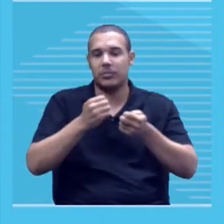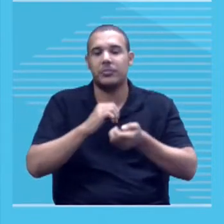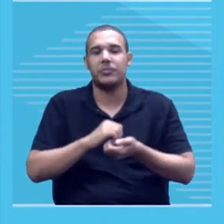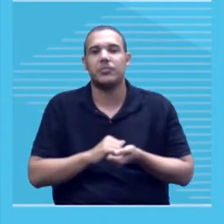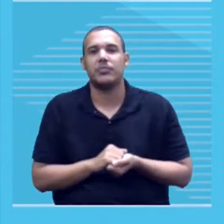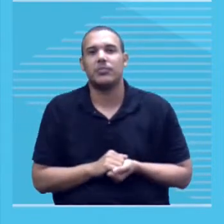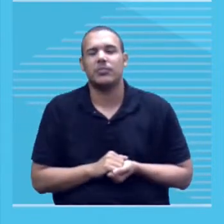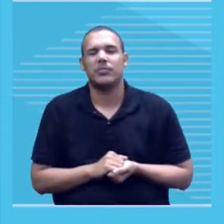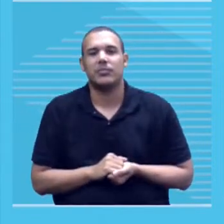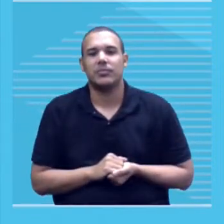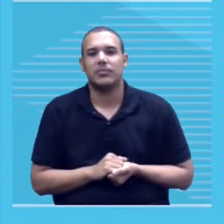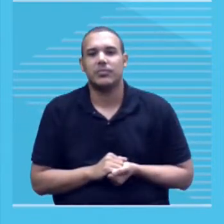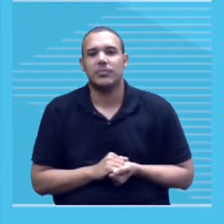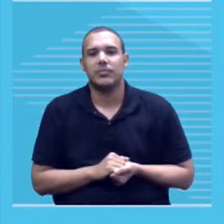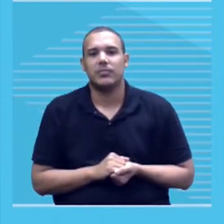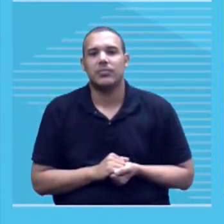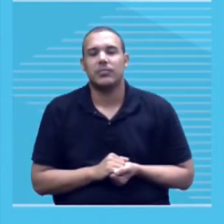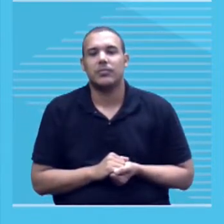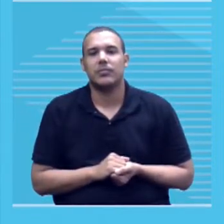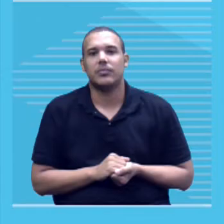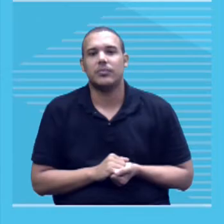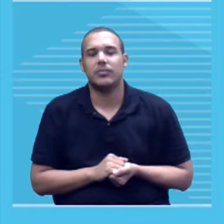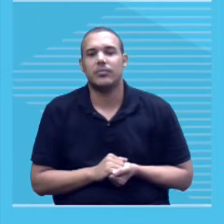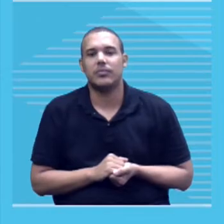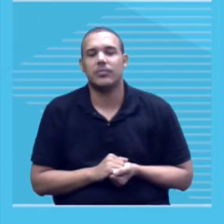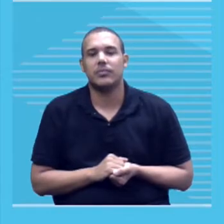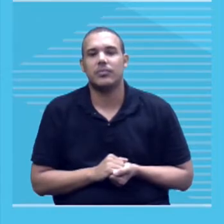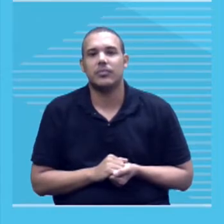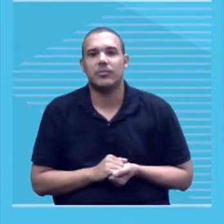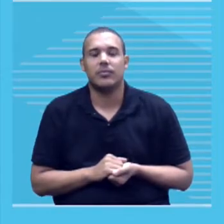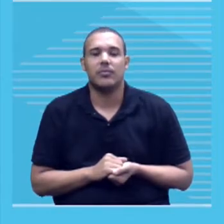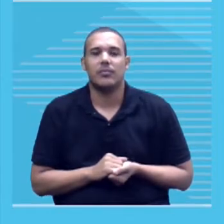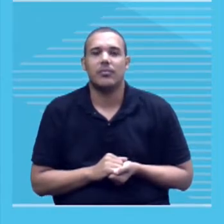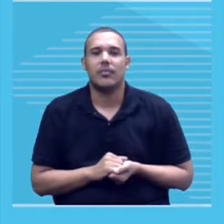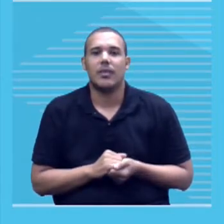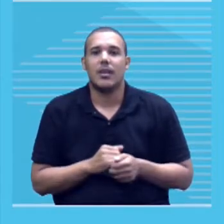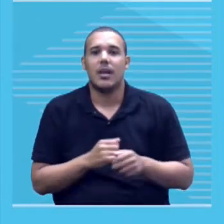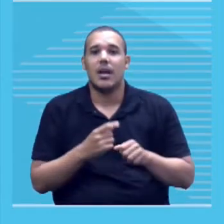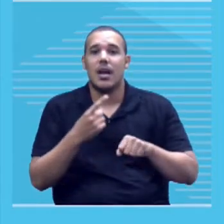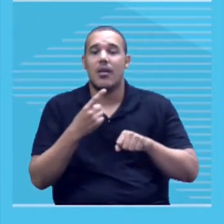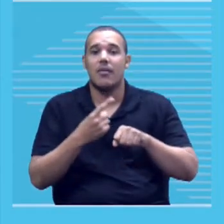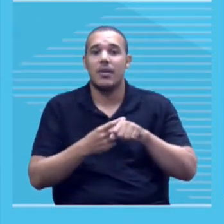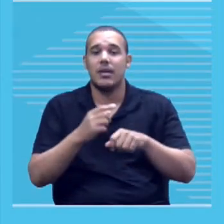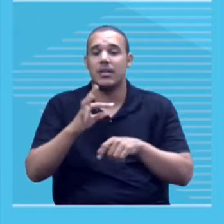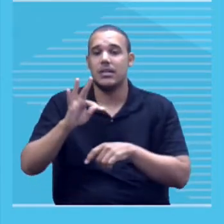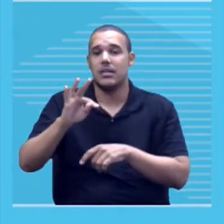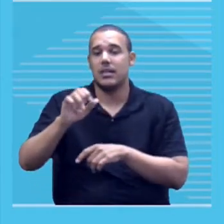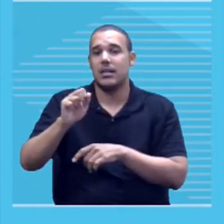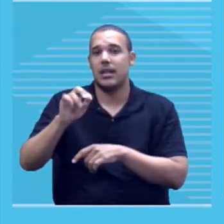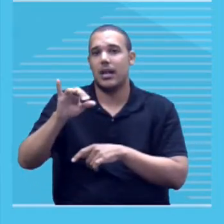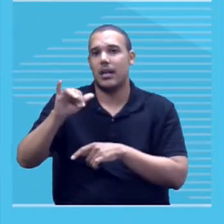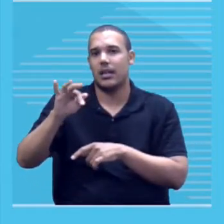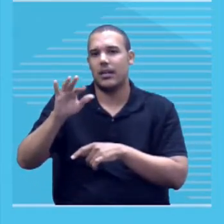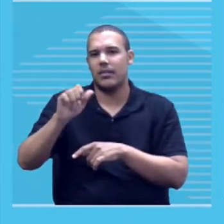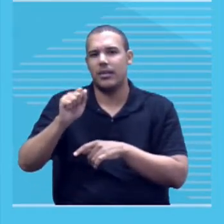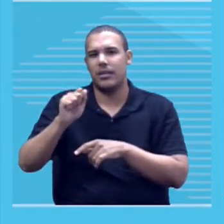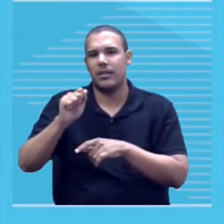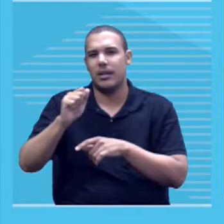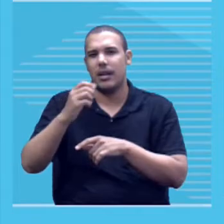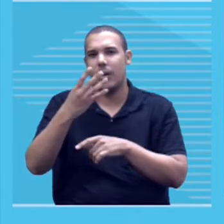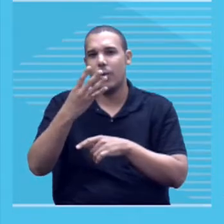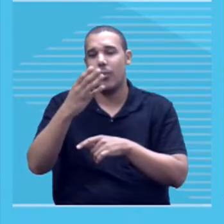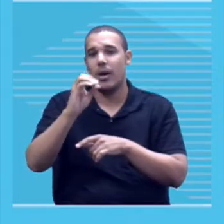aí apenas um dia ou então uma semana, é o mês inteiro. Vezes o valor da tarifa que ele cobra. A tarifa era de